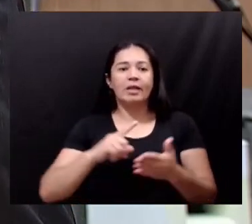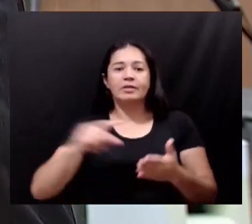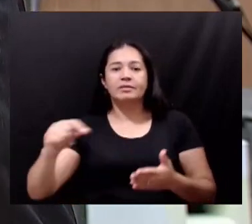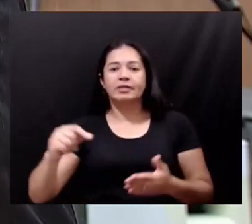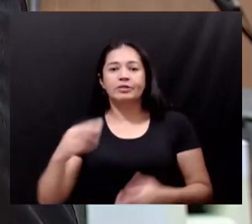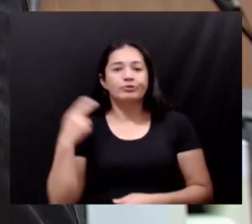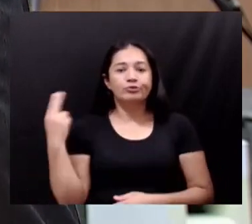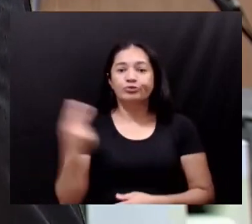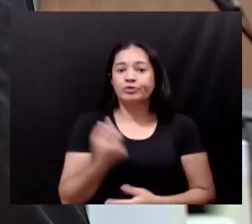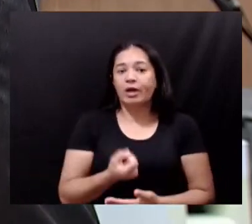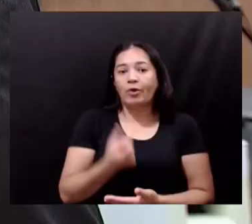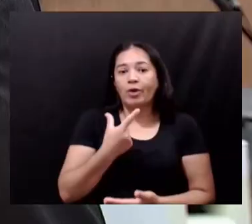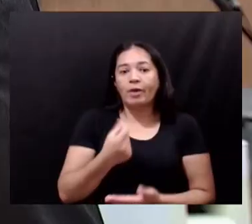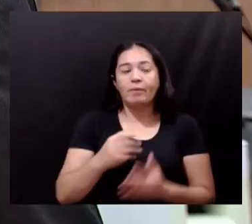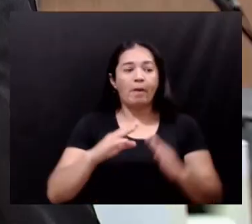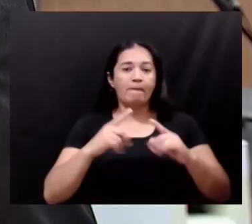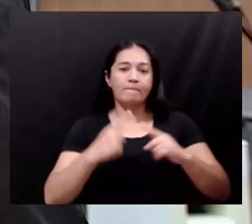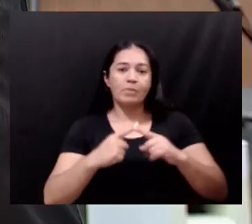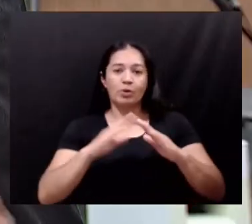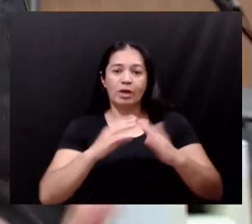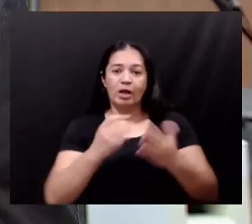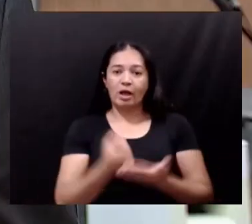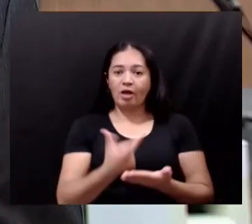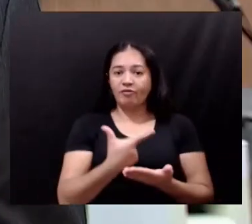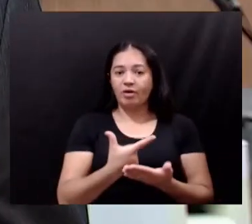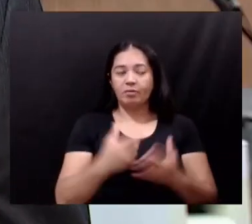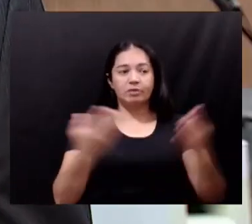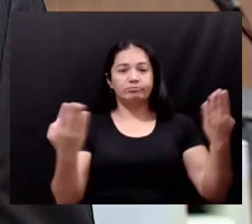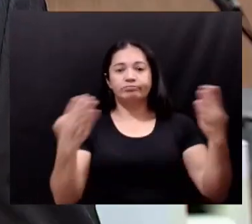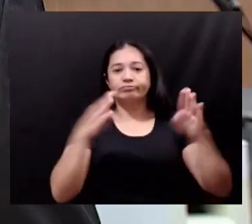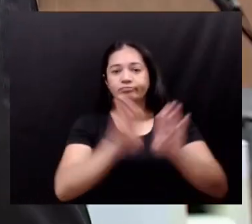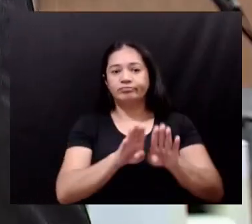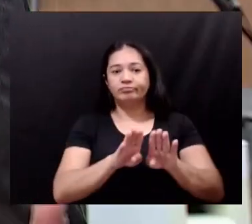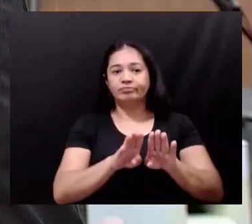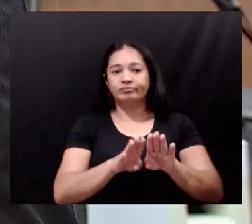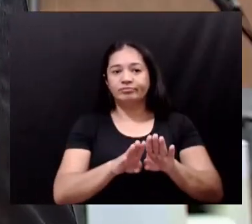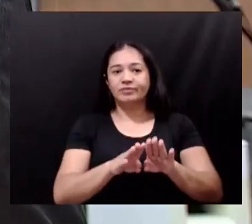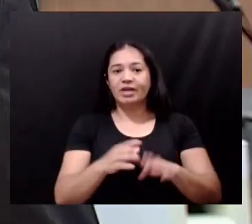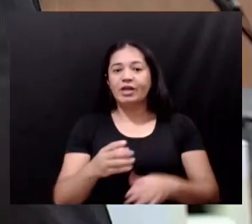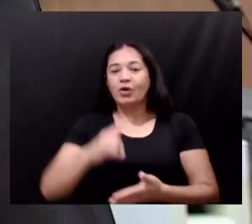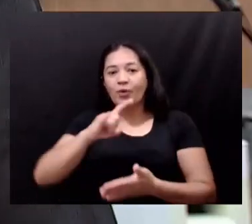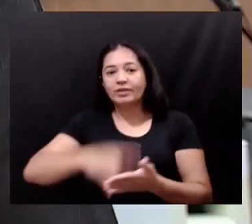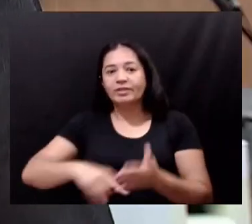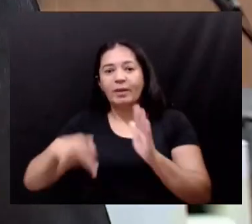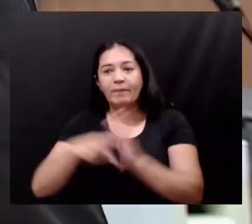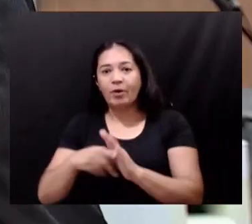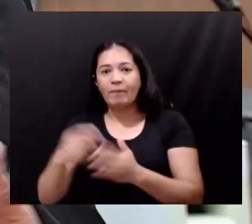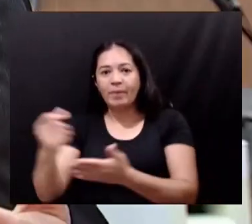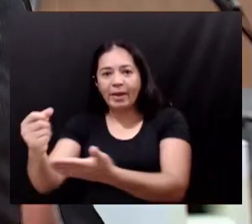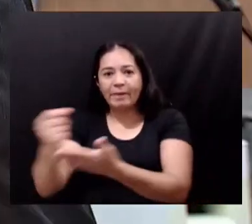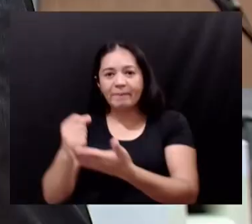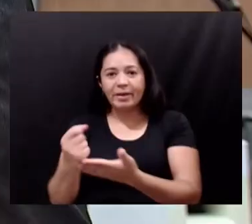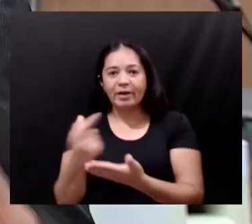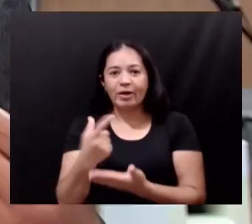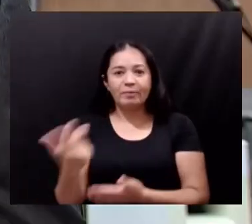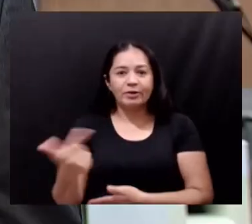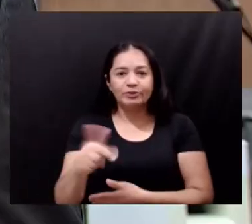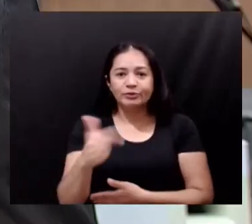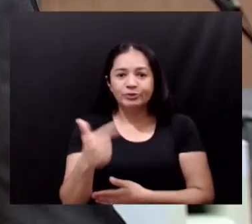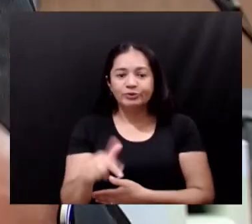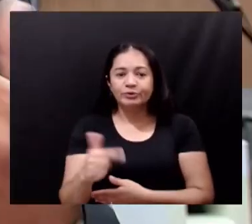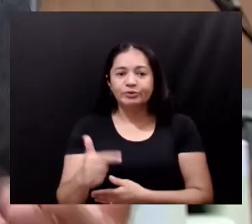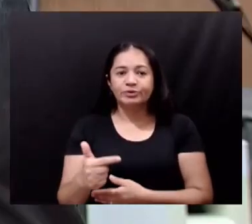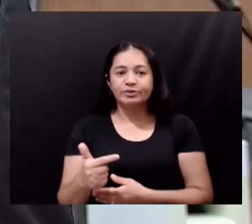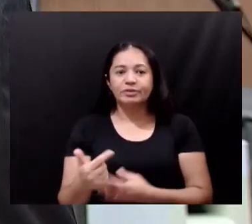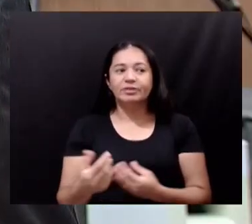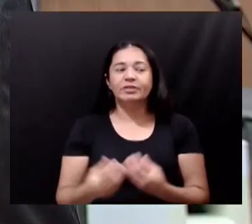porque a farmácia está fechada. E ela não tem um atestado para ir buscar o remédio. Como que ela volta depois estando trabalhando? Daí é aquela correria para ir na hora do almoço,